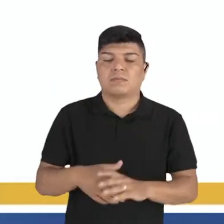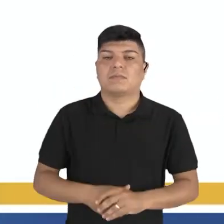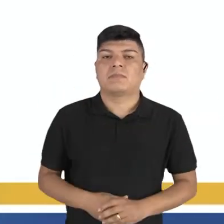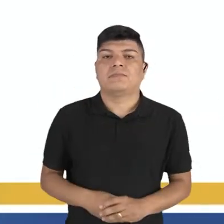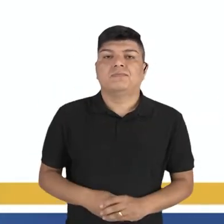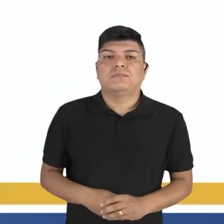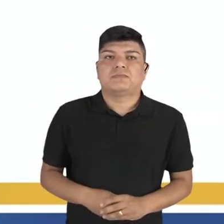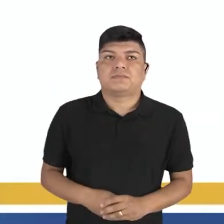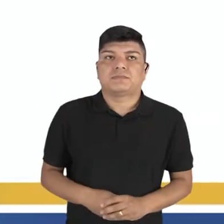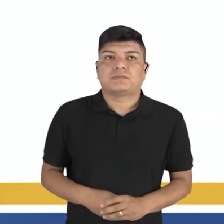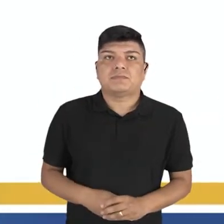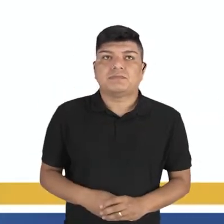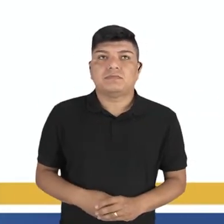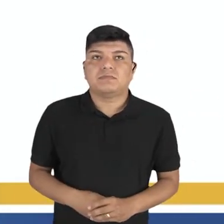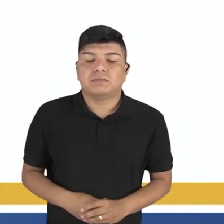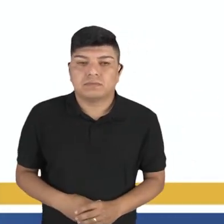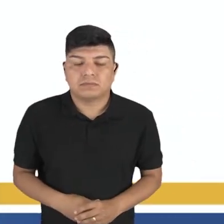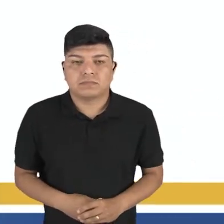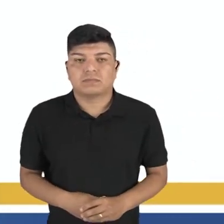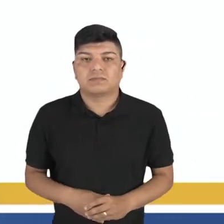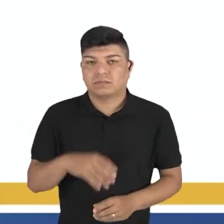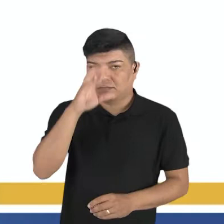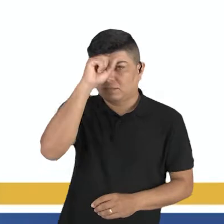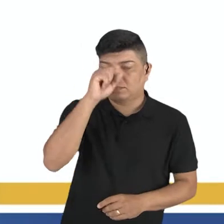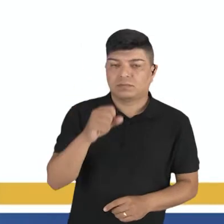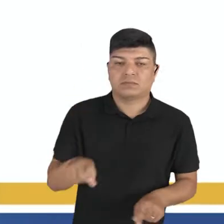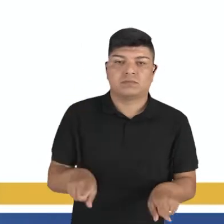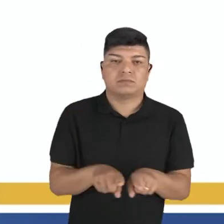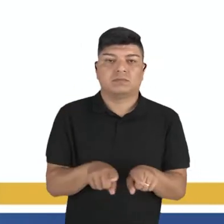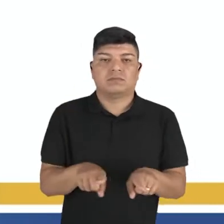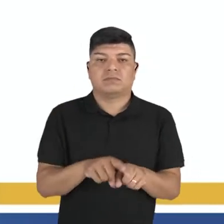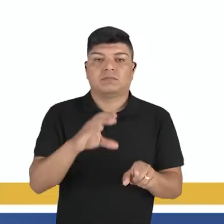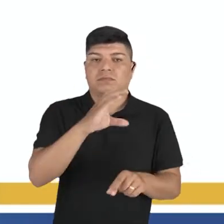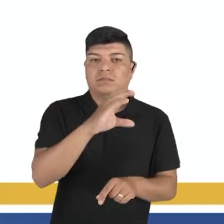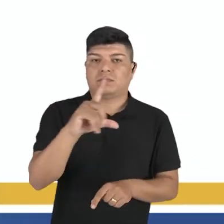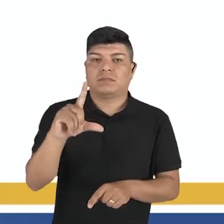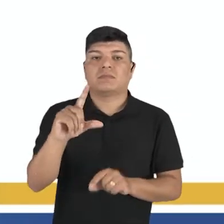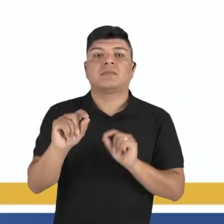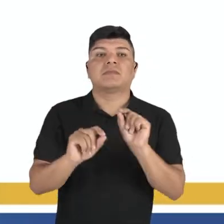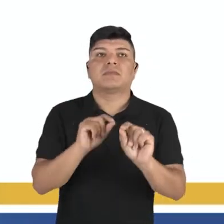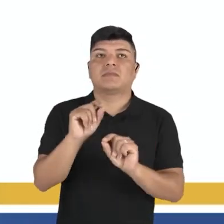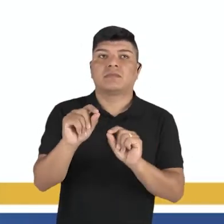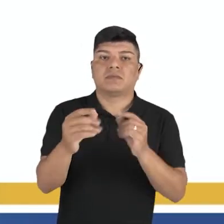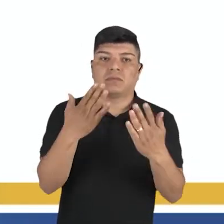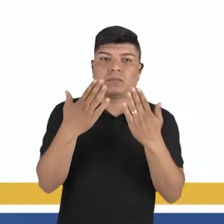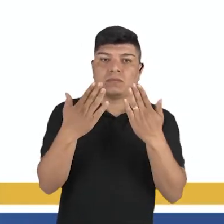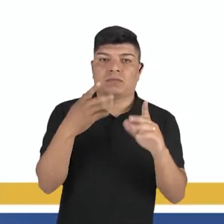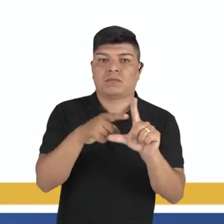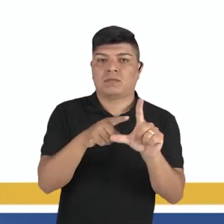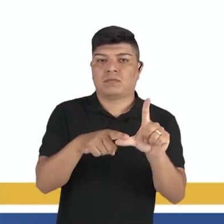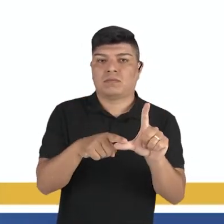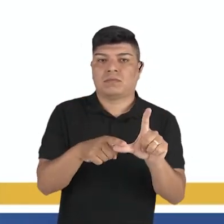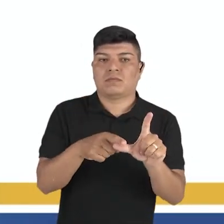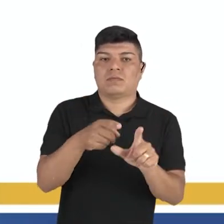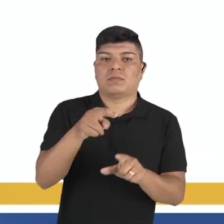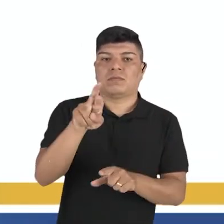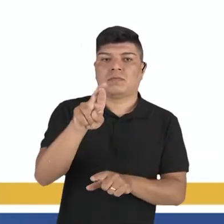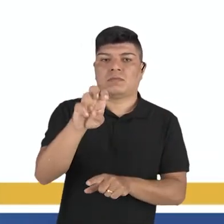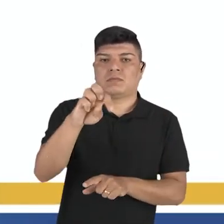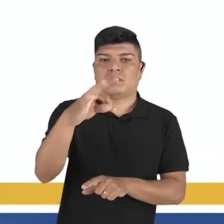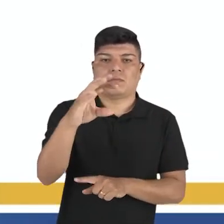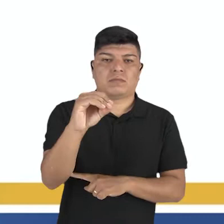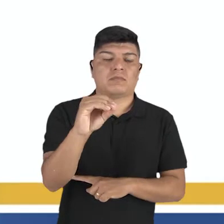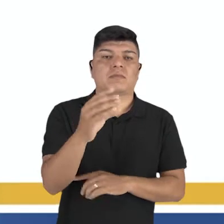mas nós aprendemos ainda que podemos classificar ângulos comparando suas medidas com a de um ângulo reto,